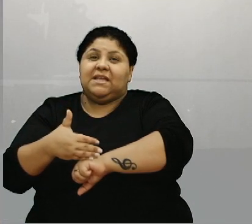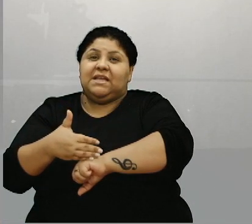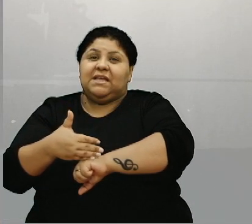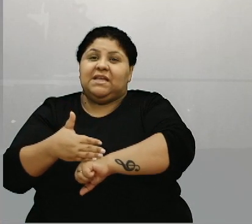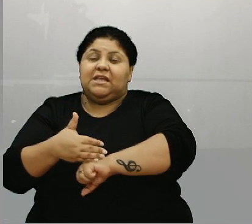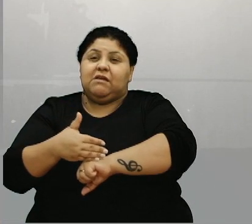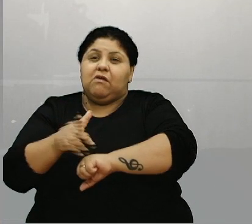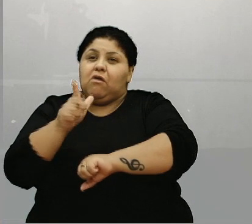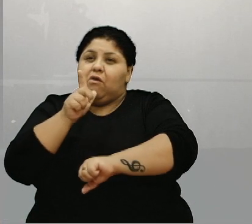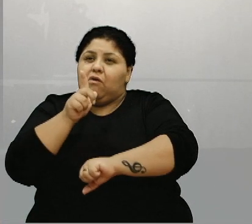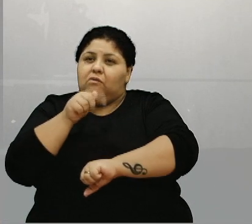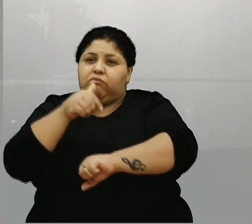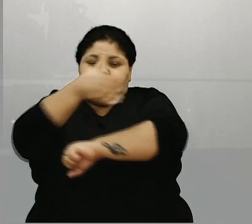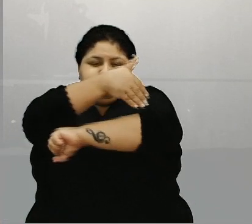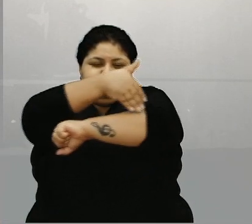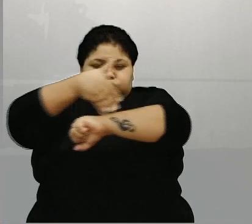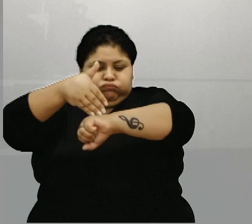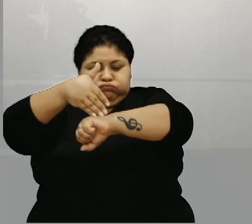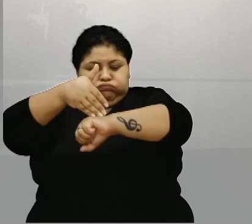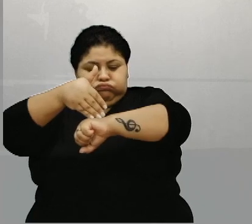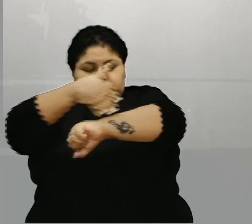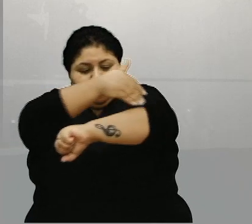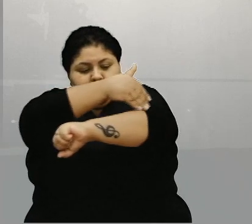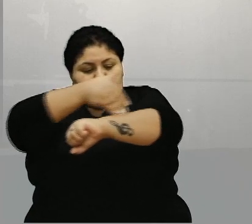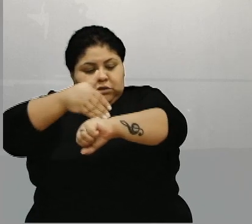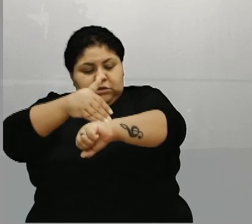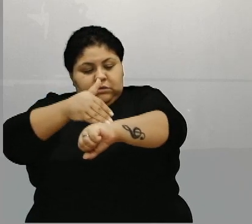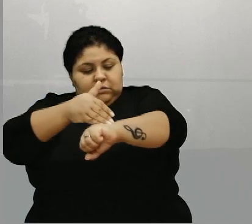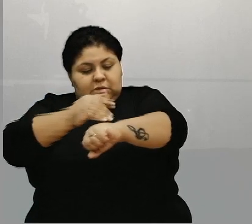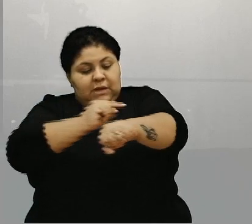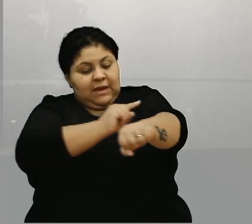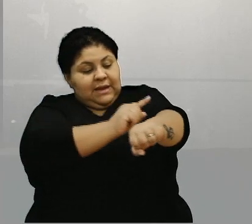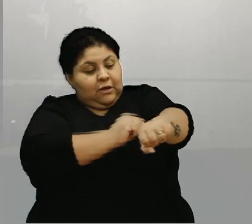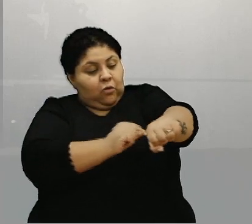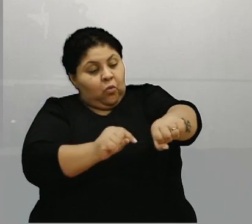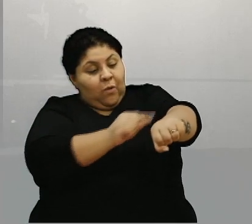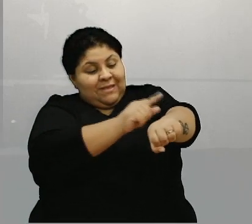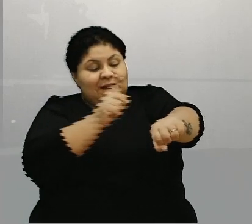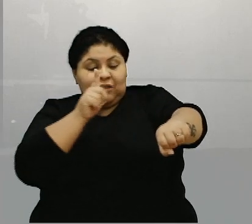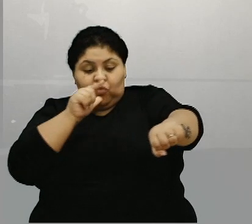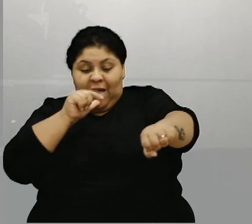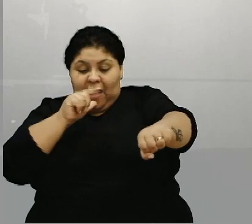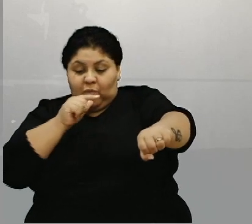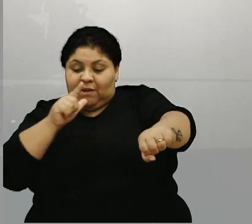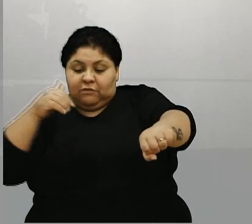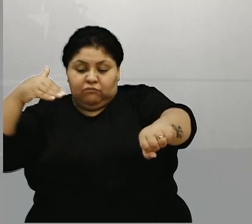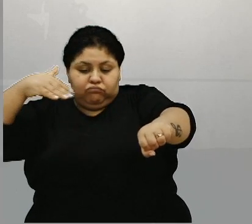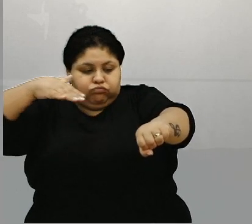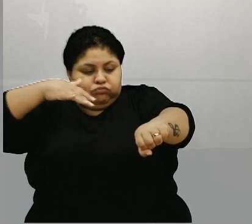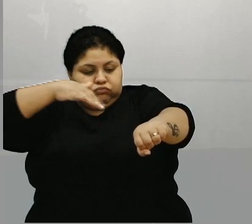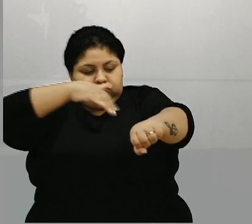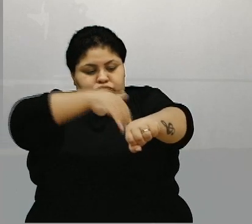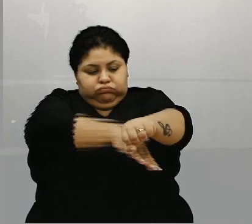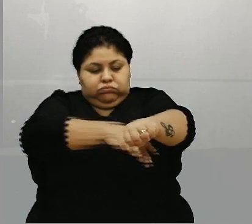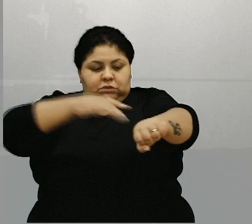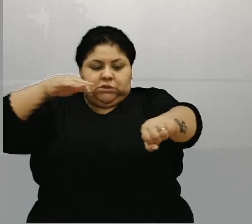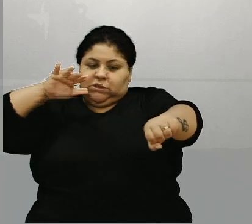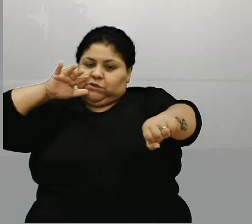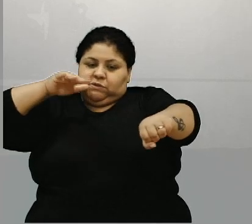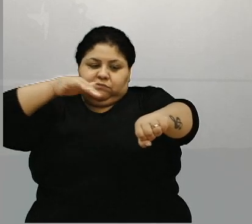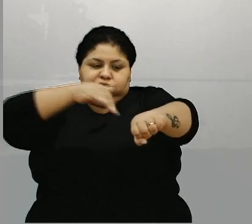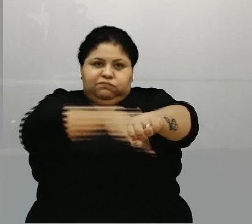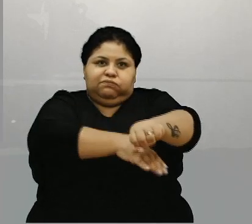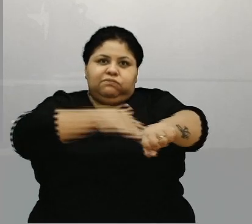gestões passadas como é que você faz um projeto e nas entradas de prédios, condomínios, diversas residências, não